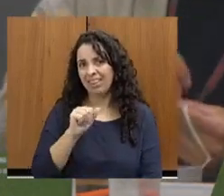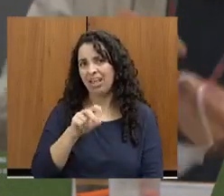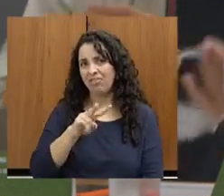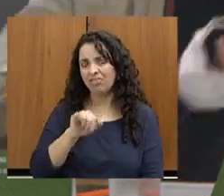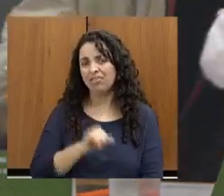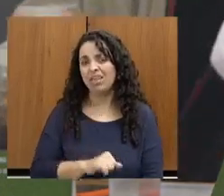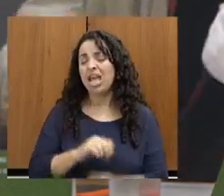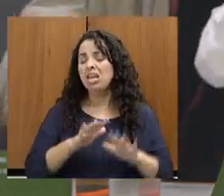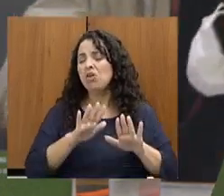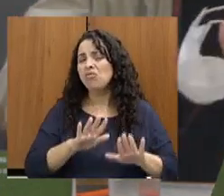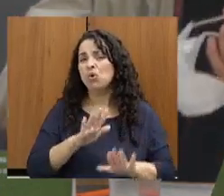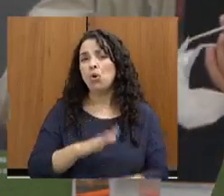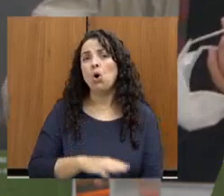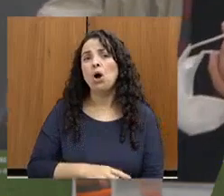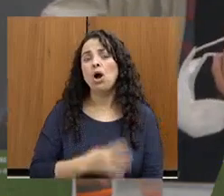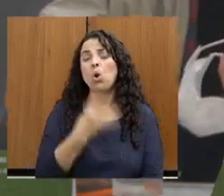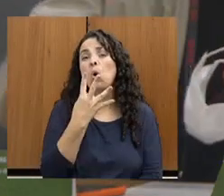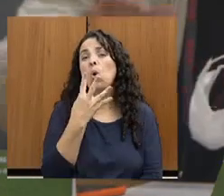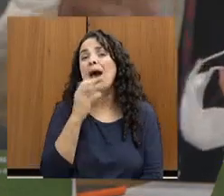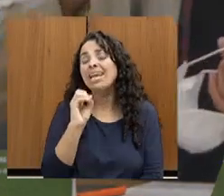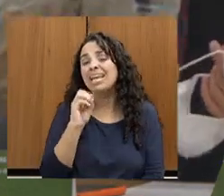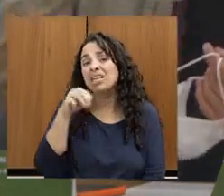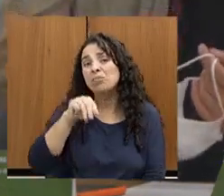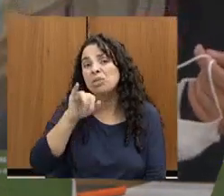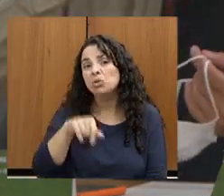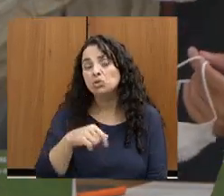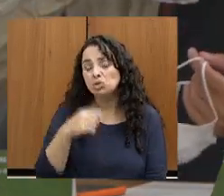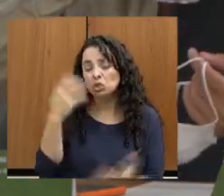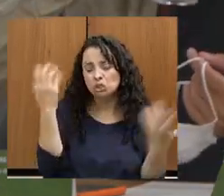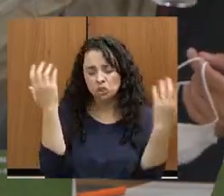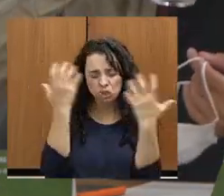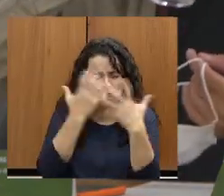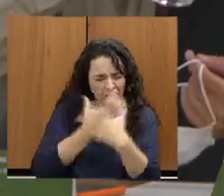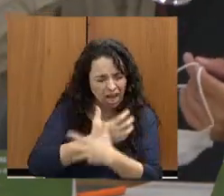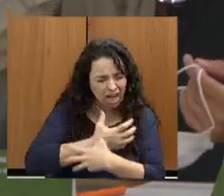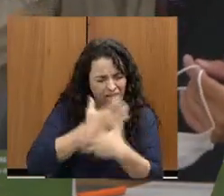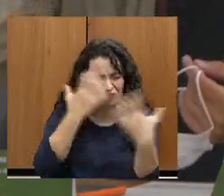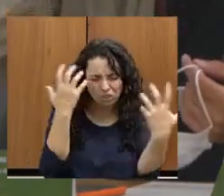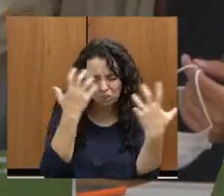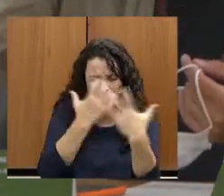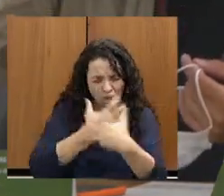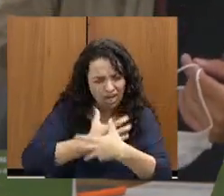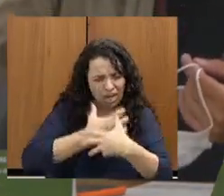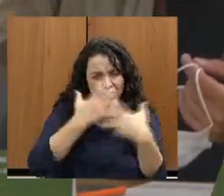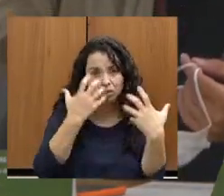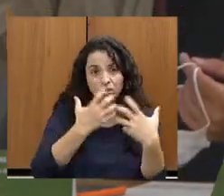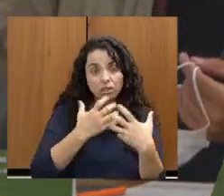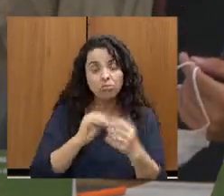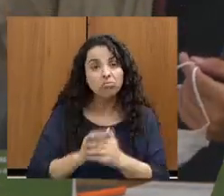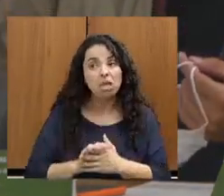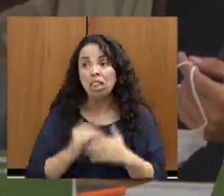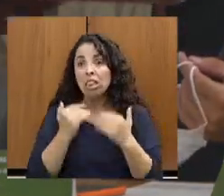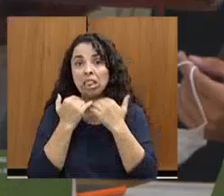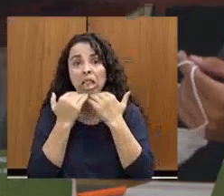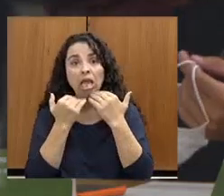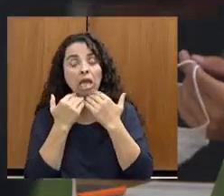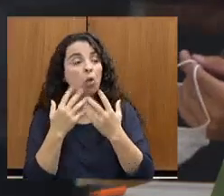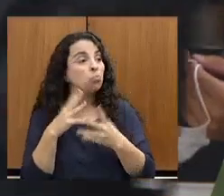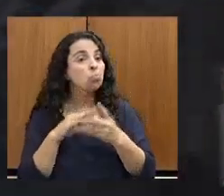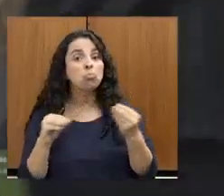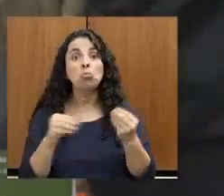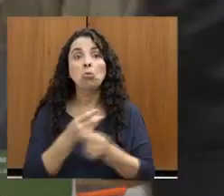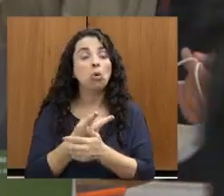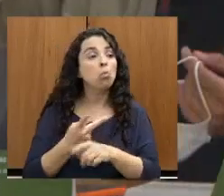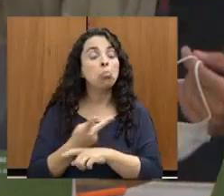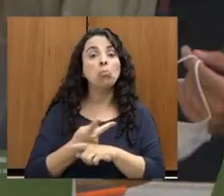sem ser procurado e sem ninguém da escola da falta dele. Isso porque